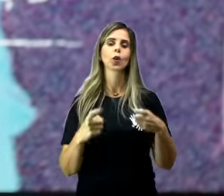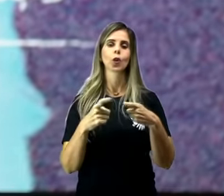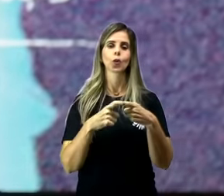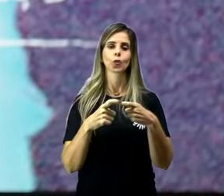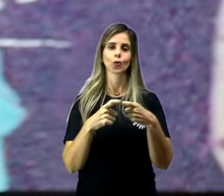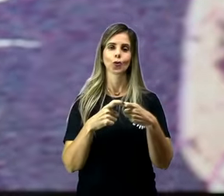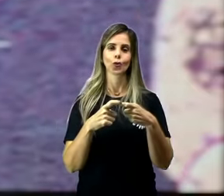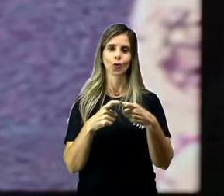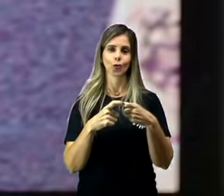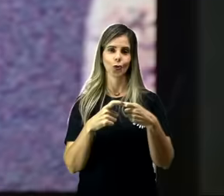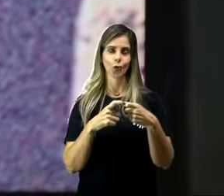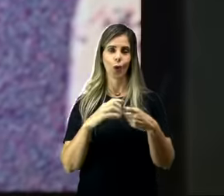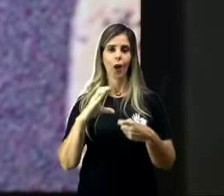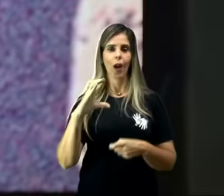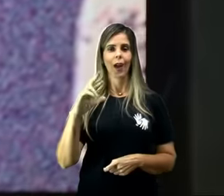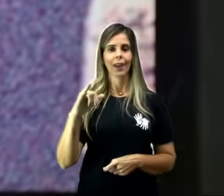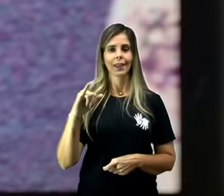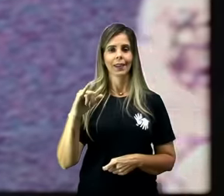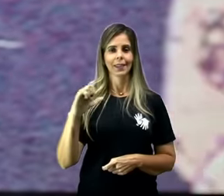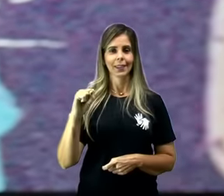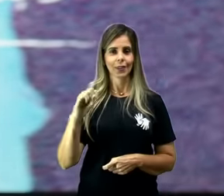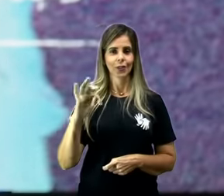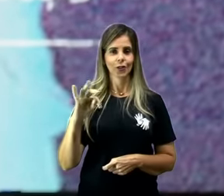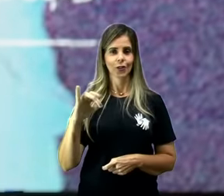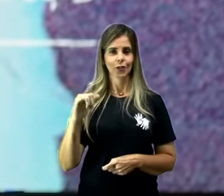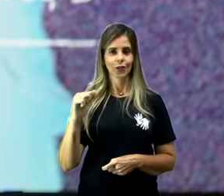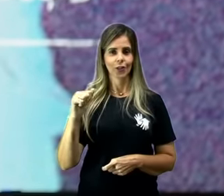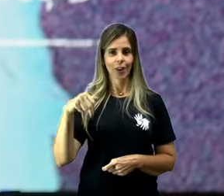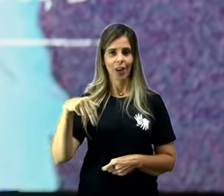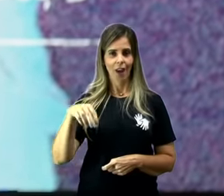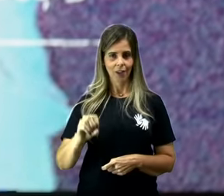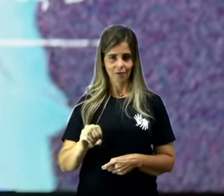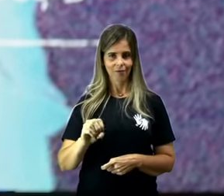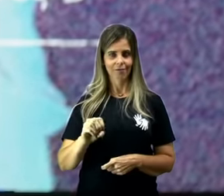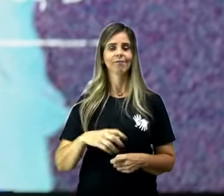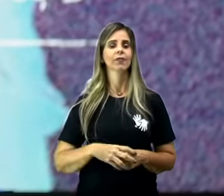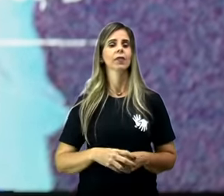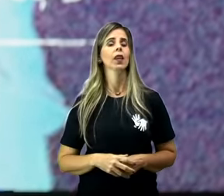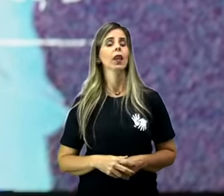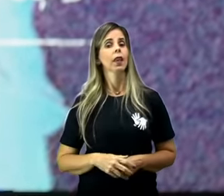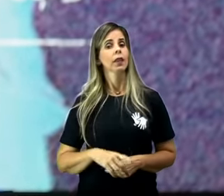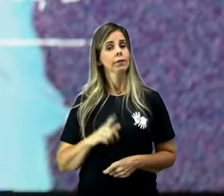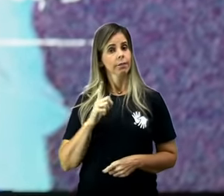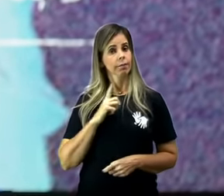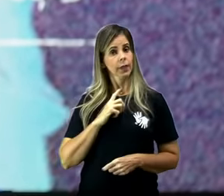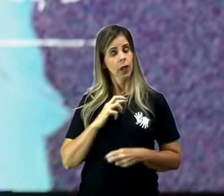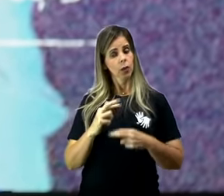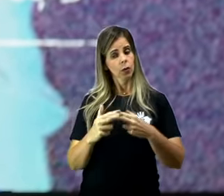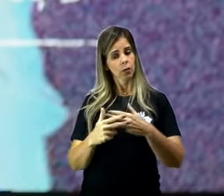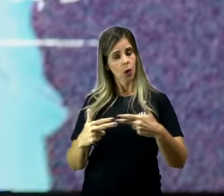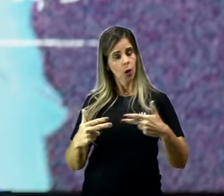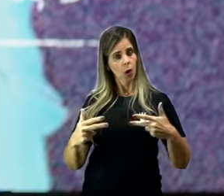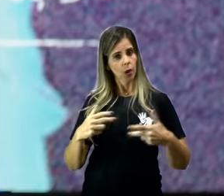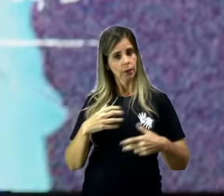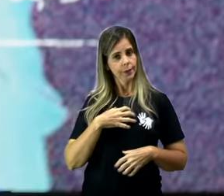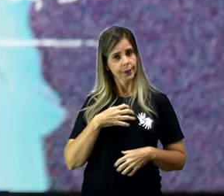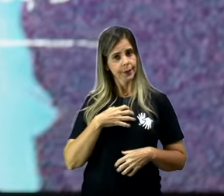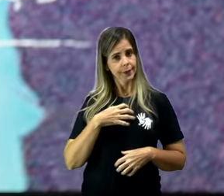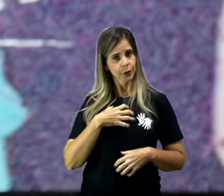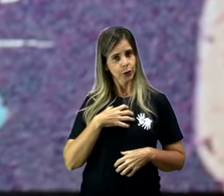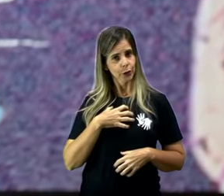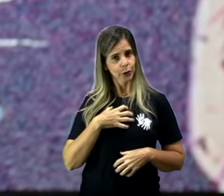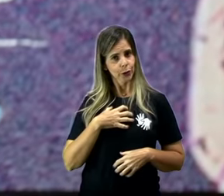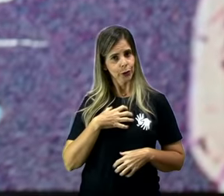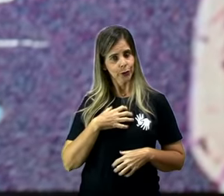Como é que fala? Porque tem coisa que você está sentindo que não é capeta, não, viu? Um remedinho resolve. Não é,